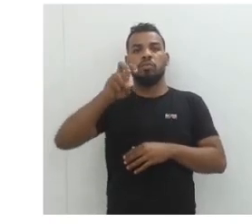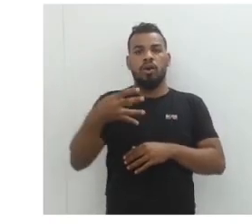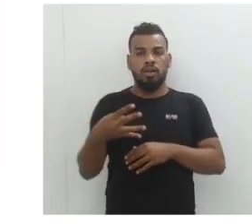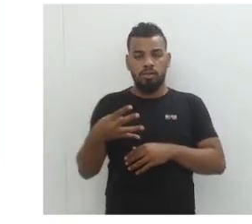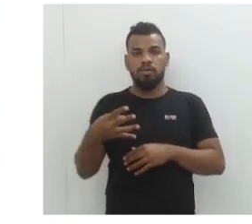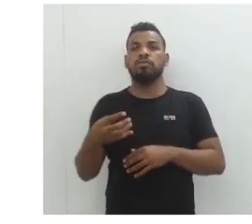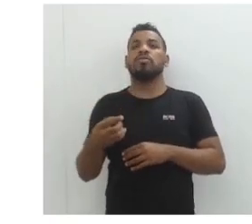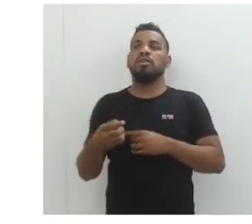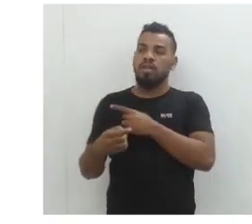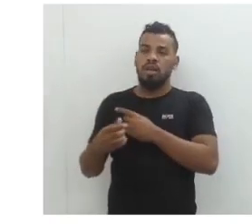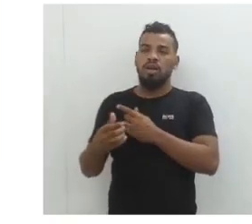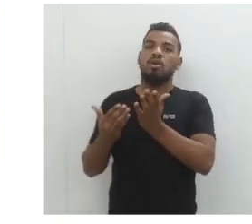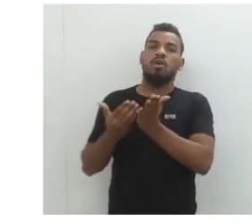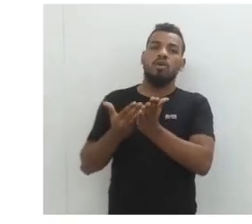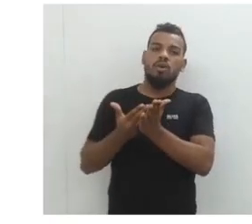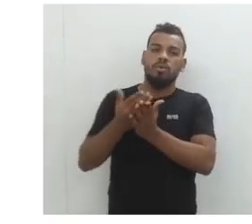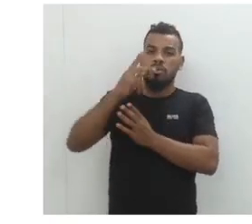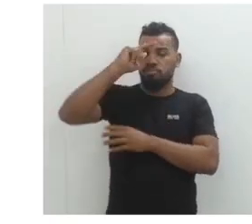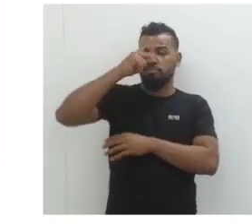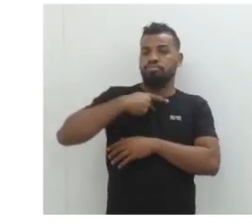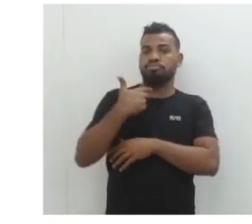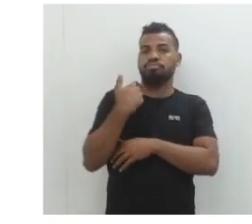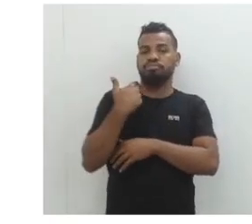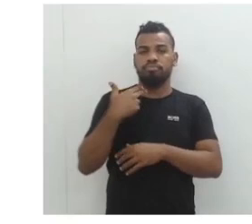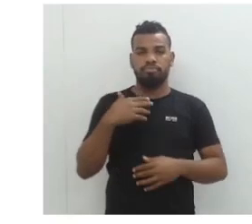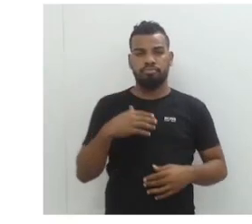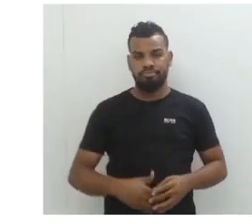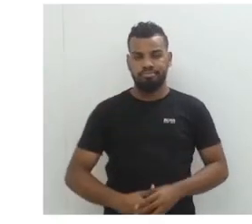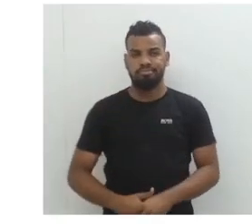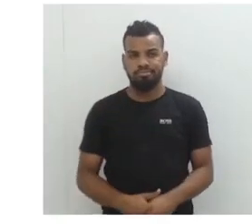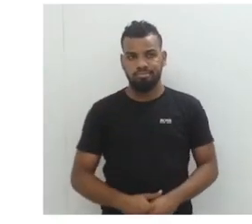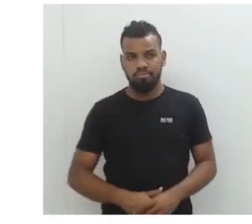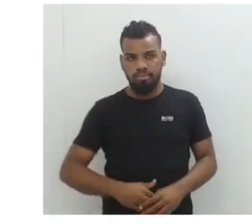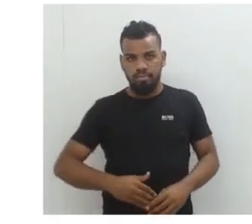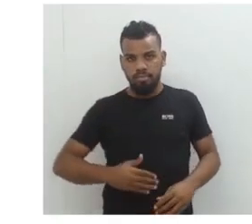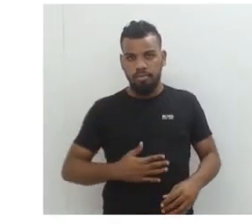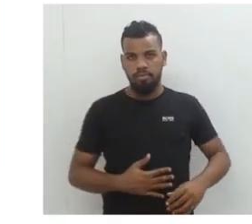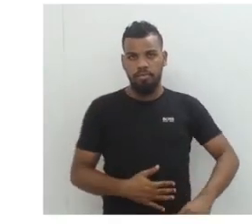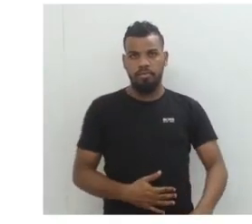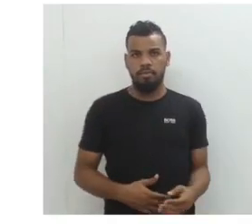1954, quando ele comete o suicídio. Então,